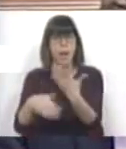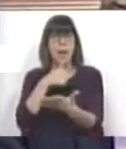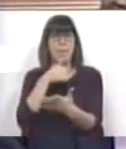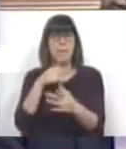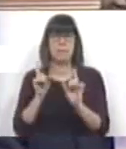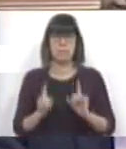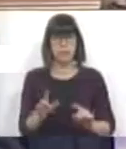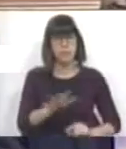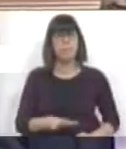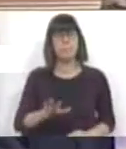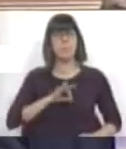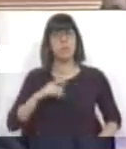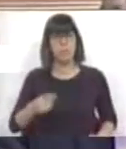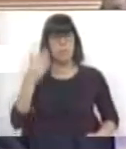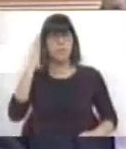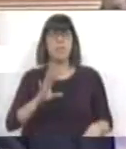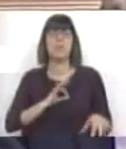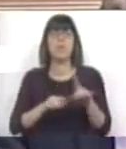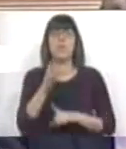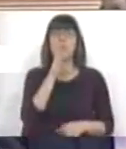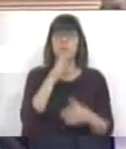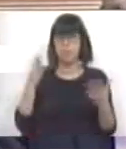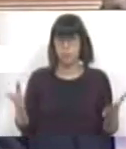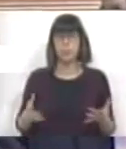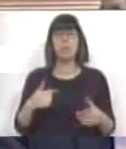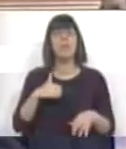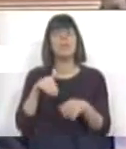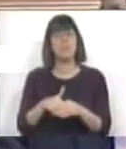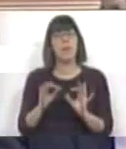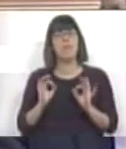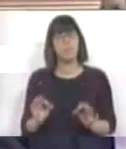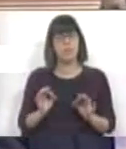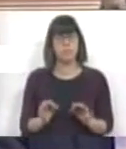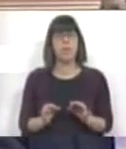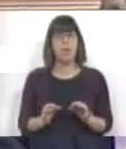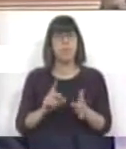É nestas circunstâncias, Sr. Presidente, Sras. E Srs. Deputados, que votaremos